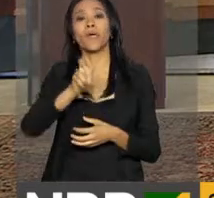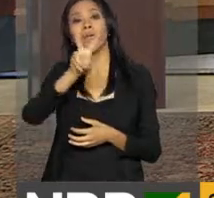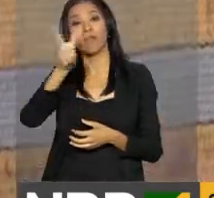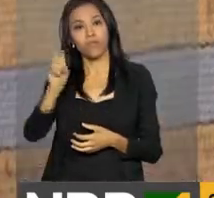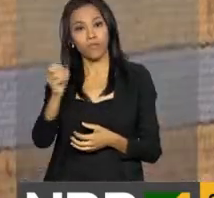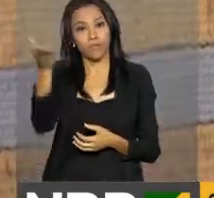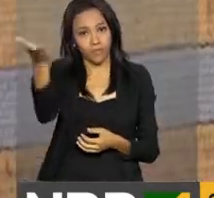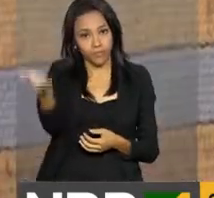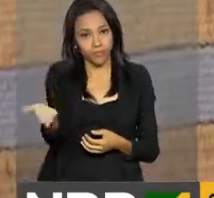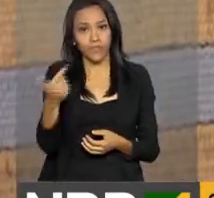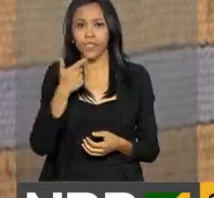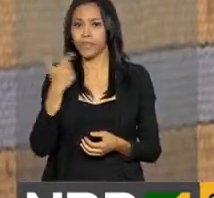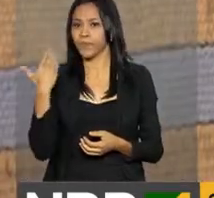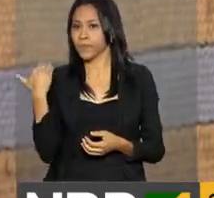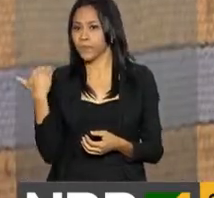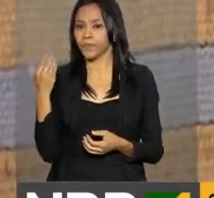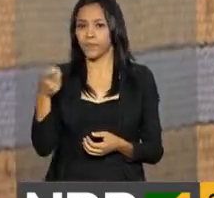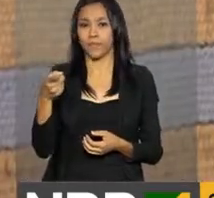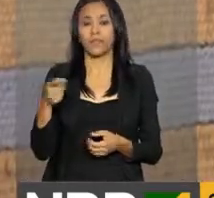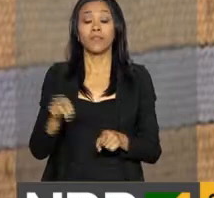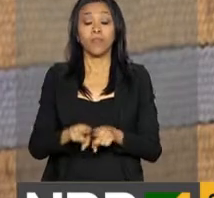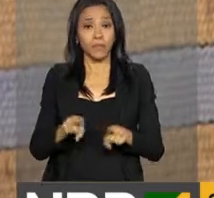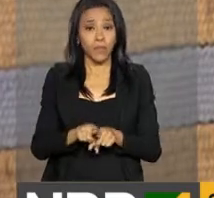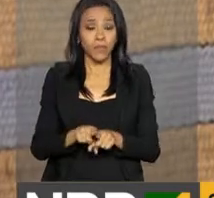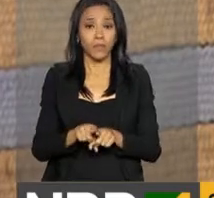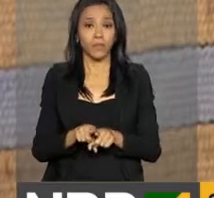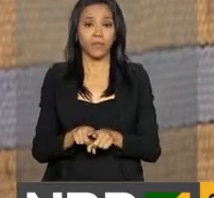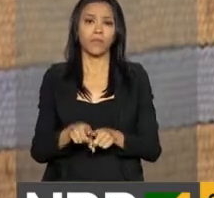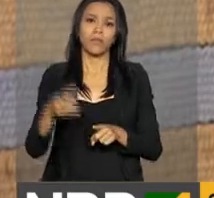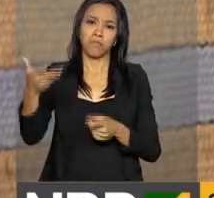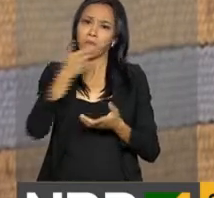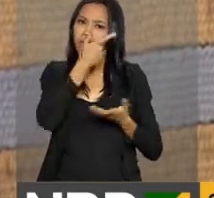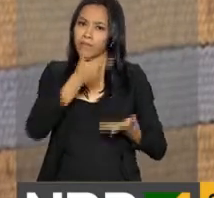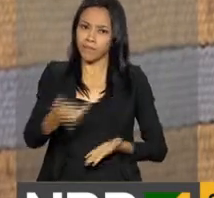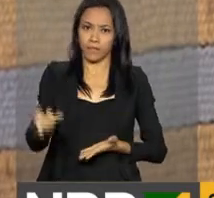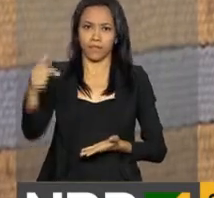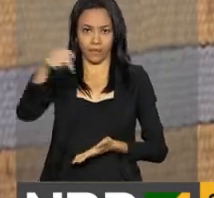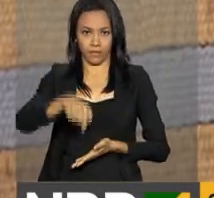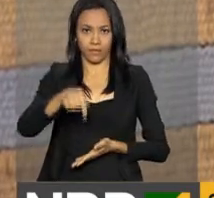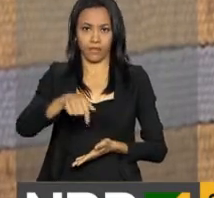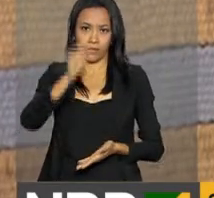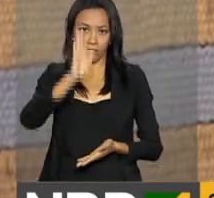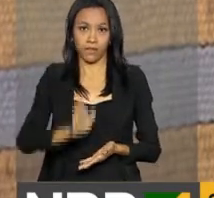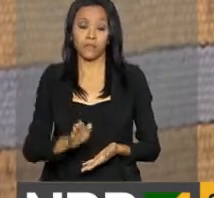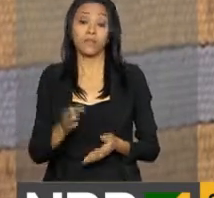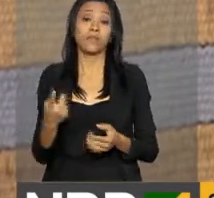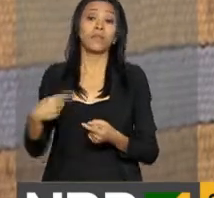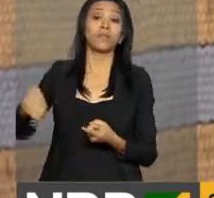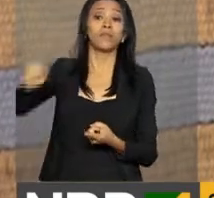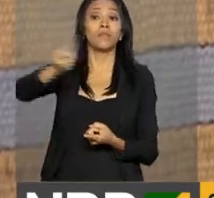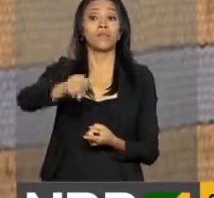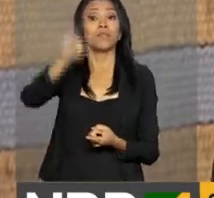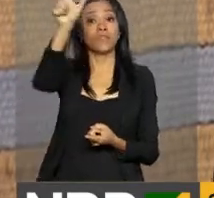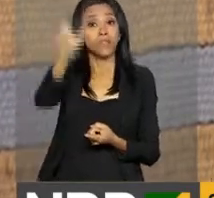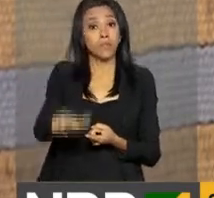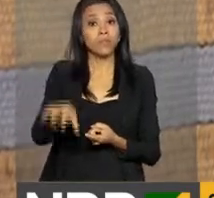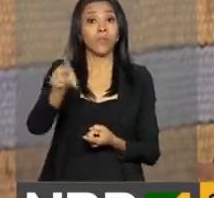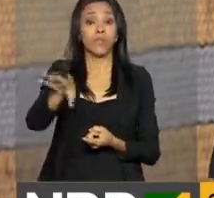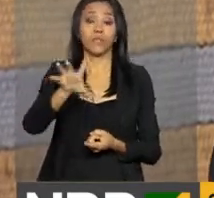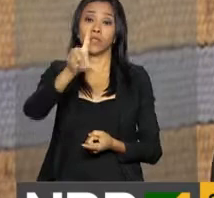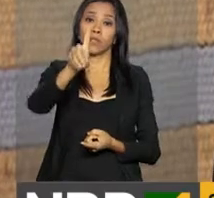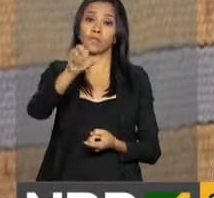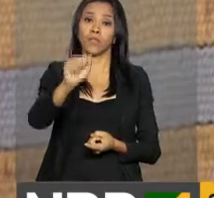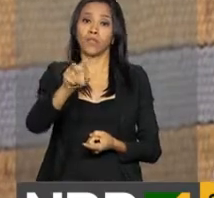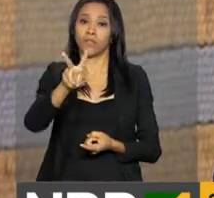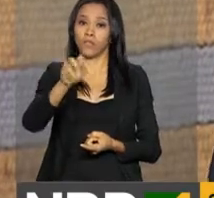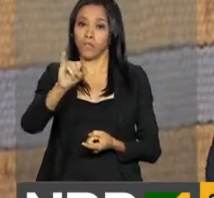que muito recentemente esteve nos dando a honra também da sua visita, e ao presidente David Granger, que tive a